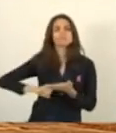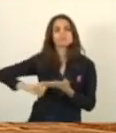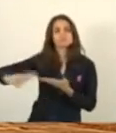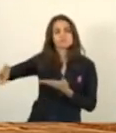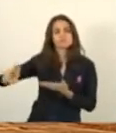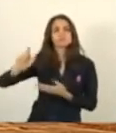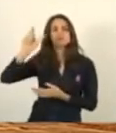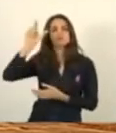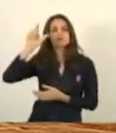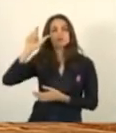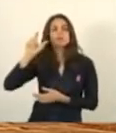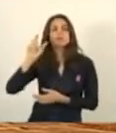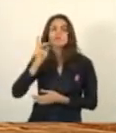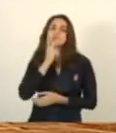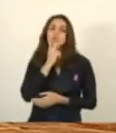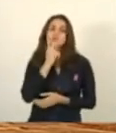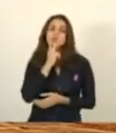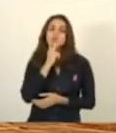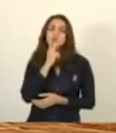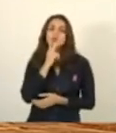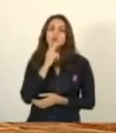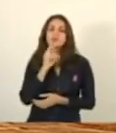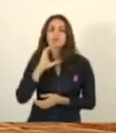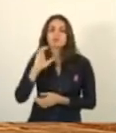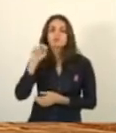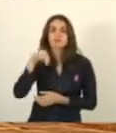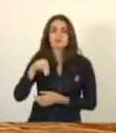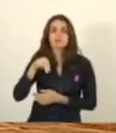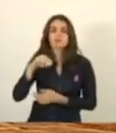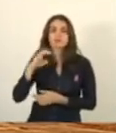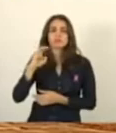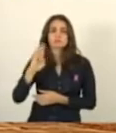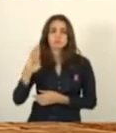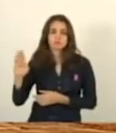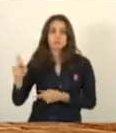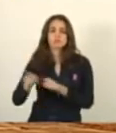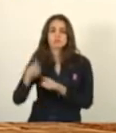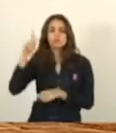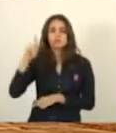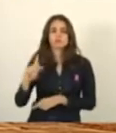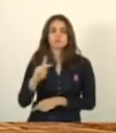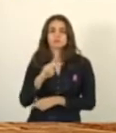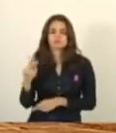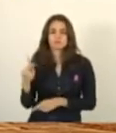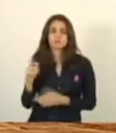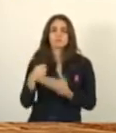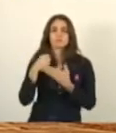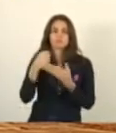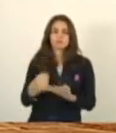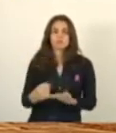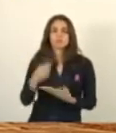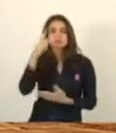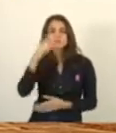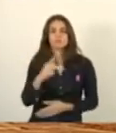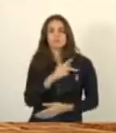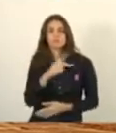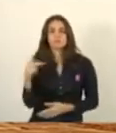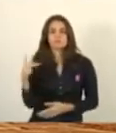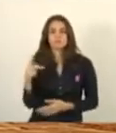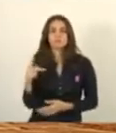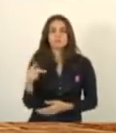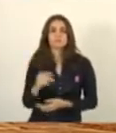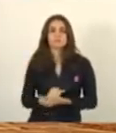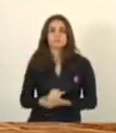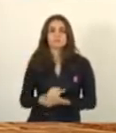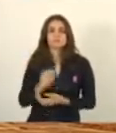ao arcebispo de Vitória e à CNBB, de apoio à CNBB e ao Papa João Paulo, ao nosso